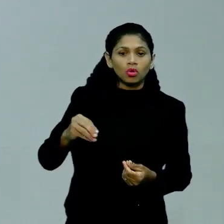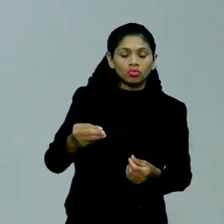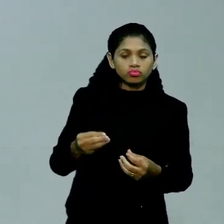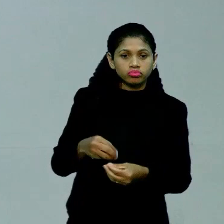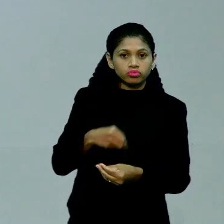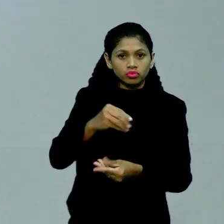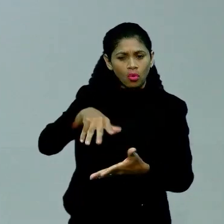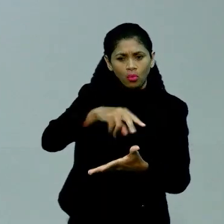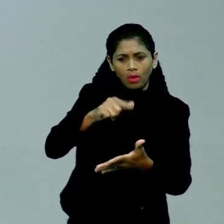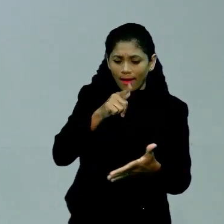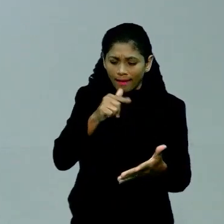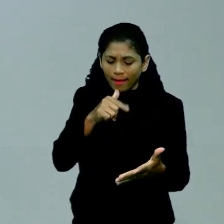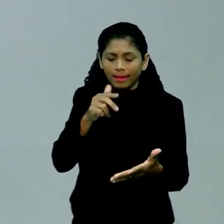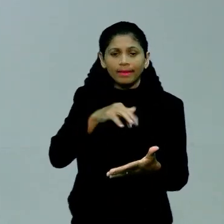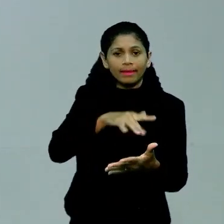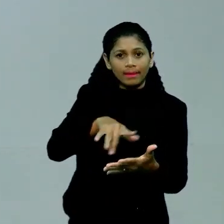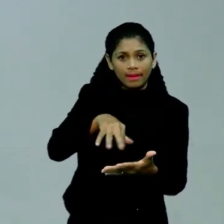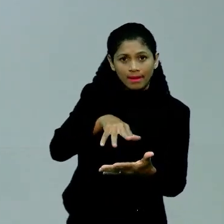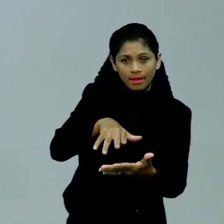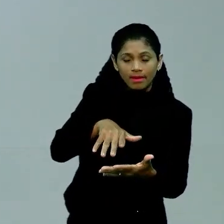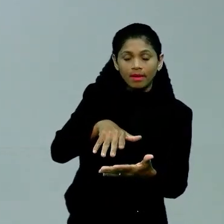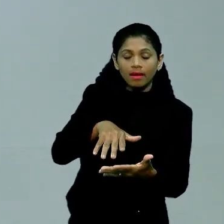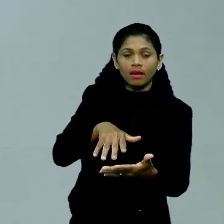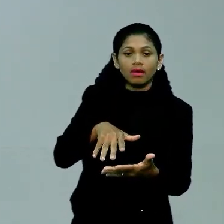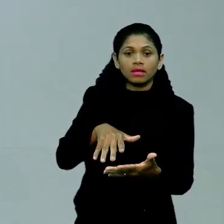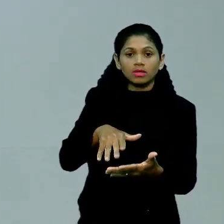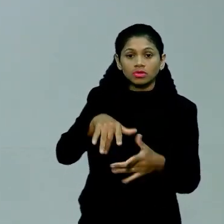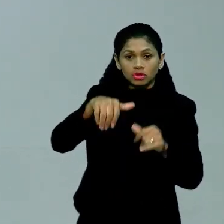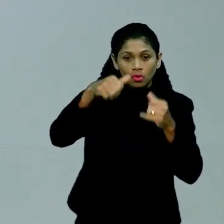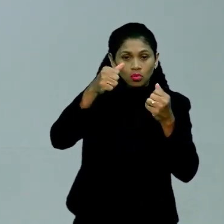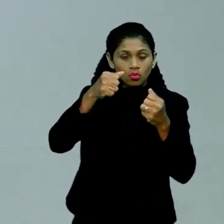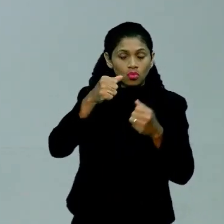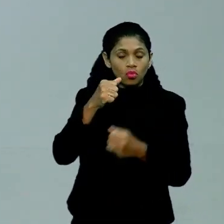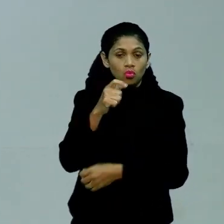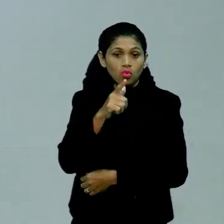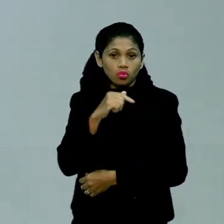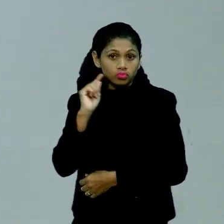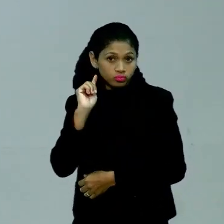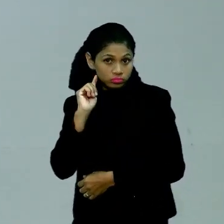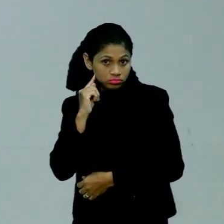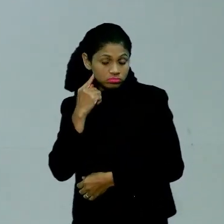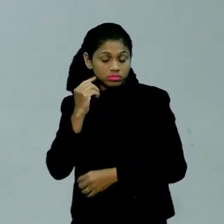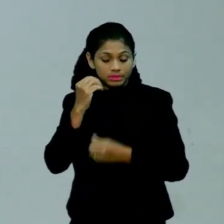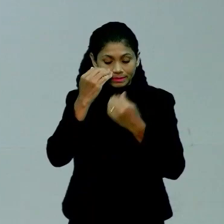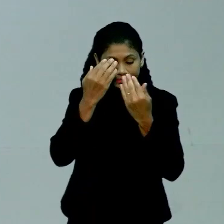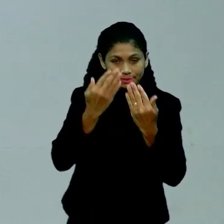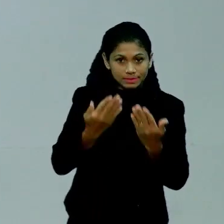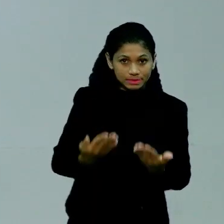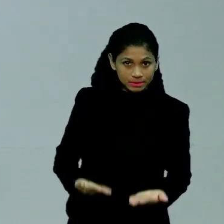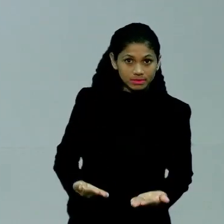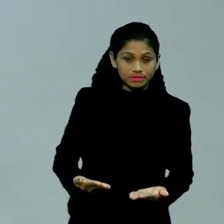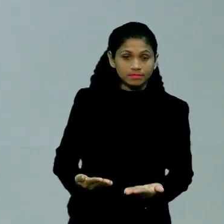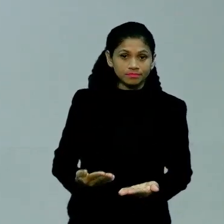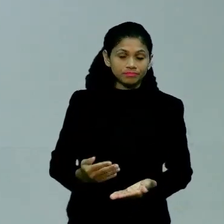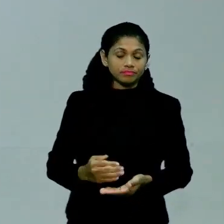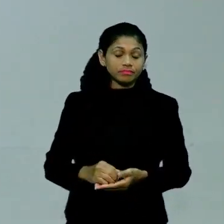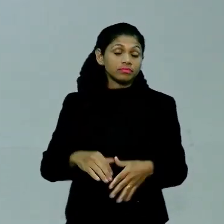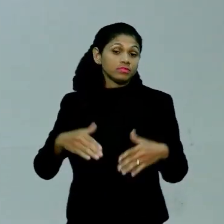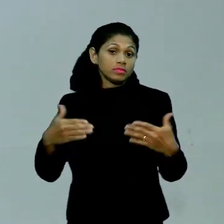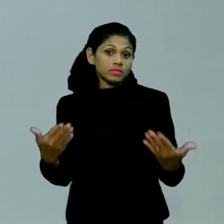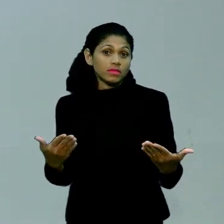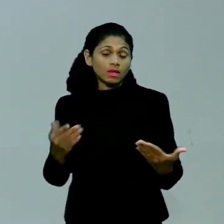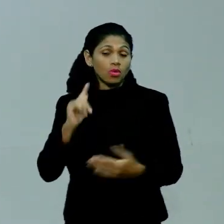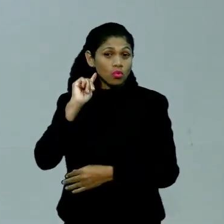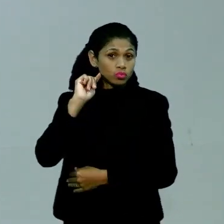as impurezas estão depositadas no fundo da piscina. Esse processo é decantação. Aquelas impurezas